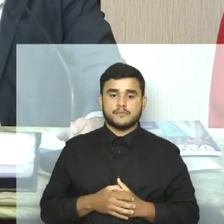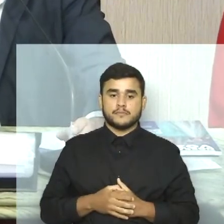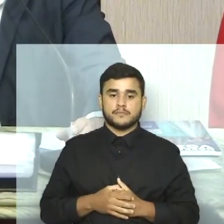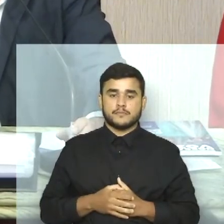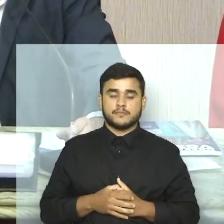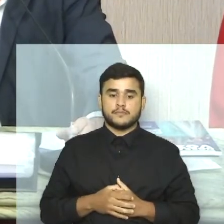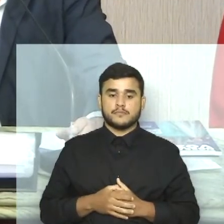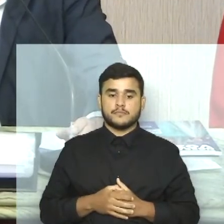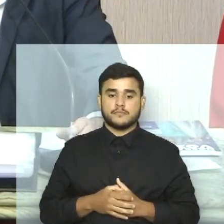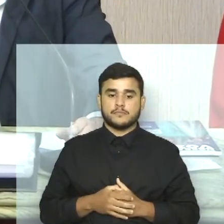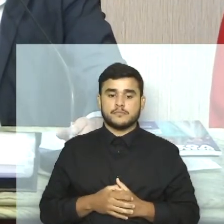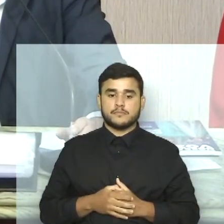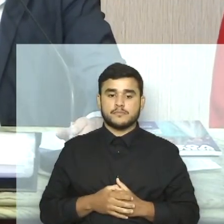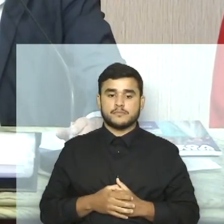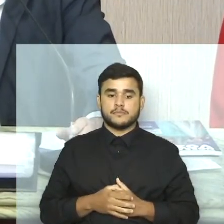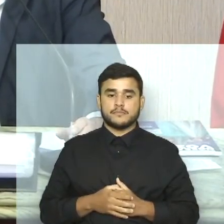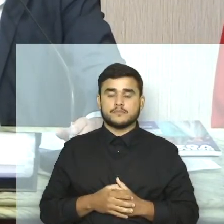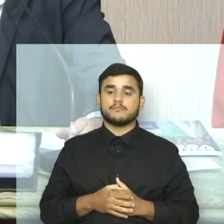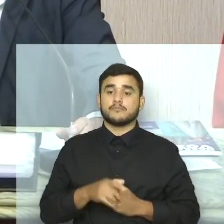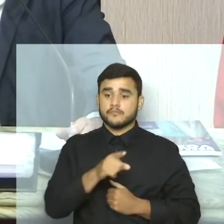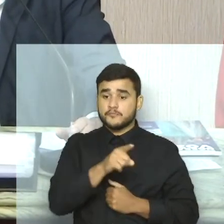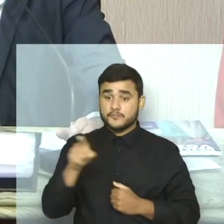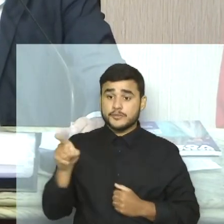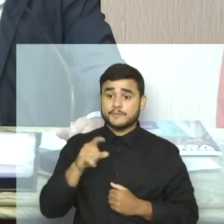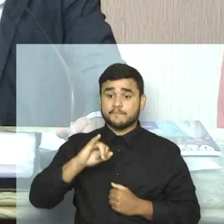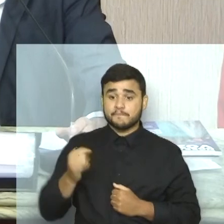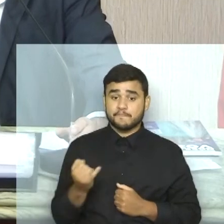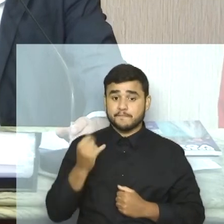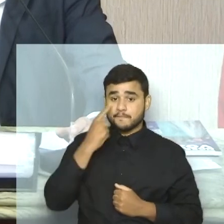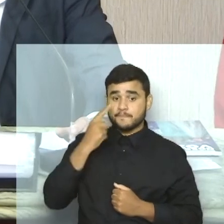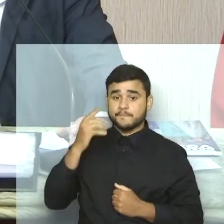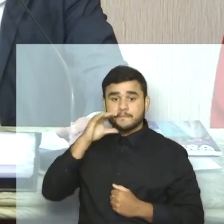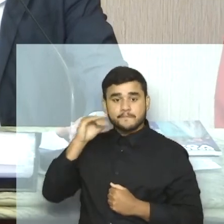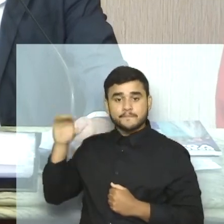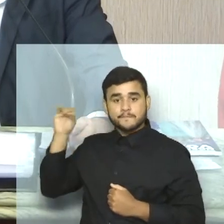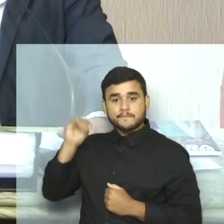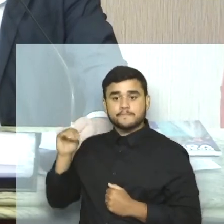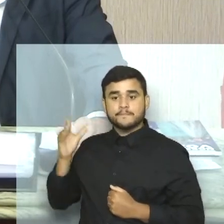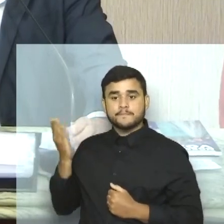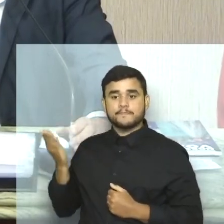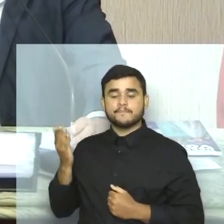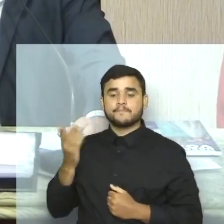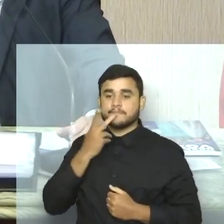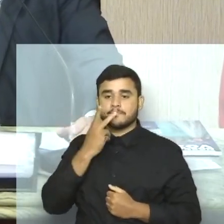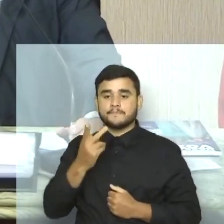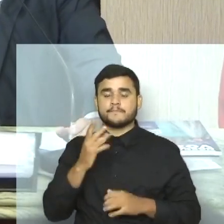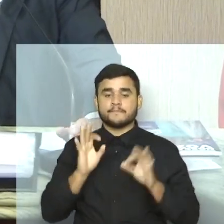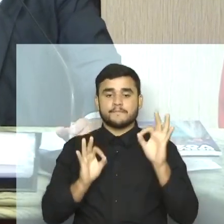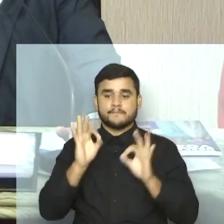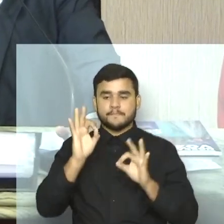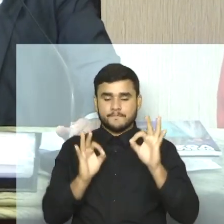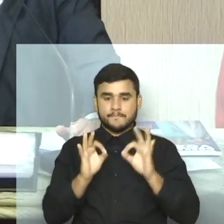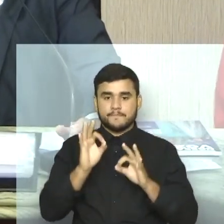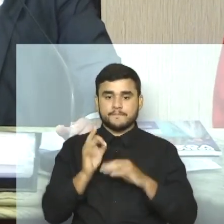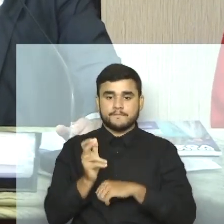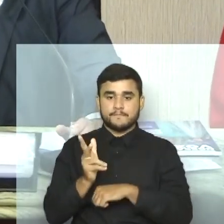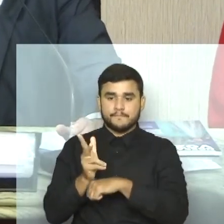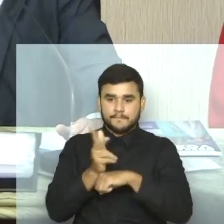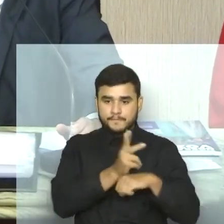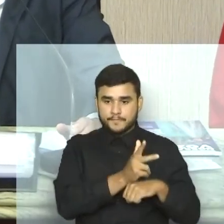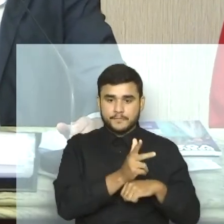Só para a gente não perder essa oportunidade do Ciro fazer aqui uma rápida